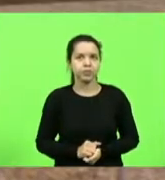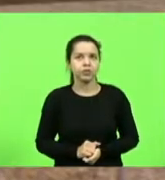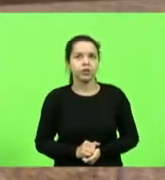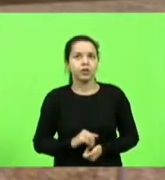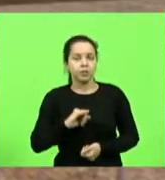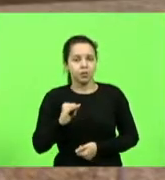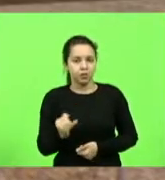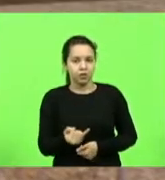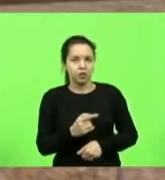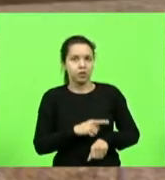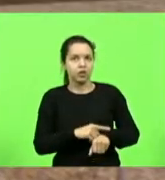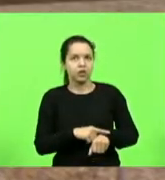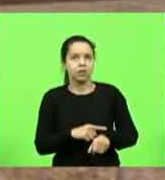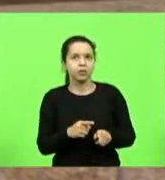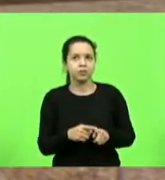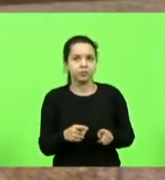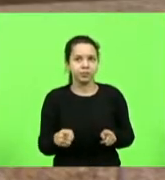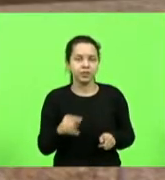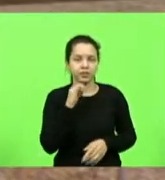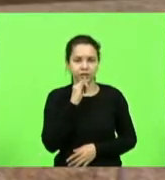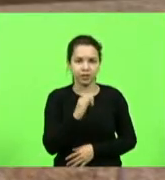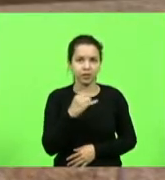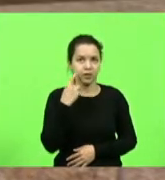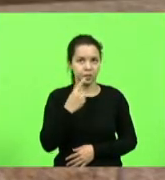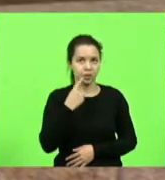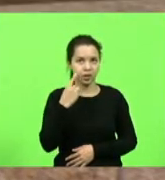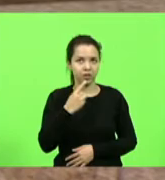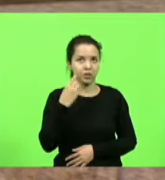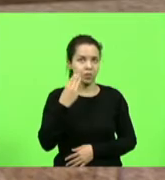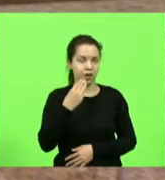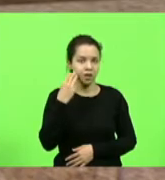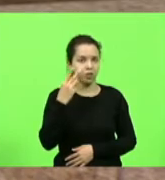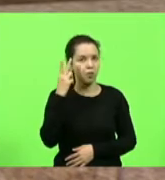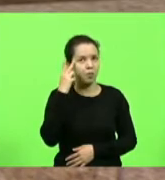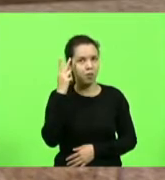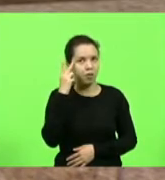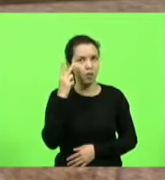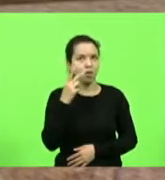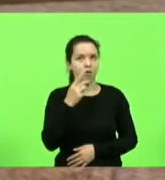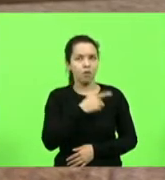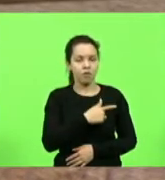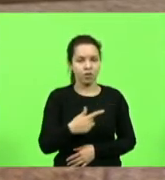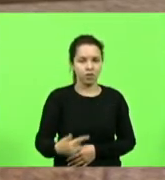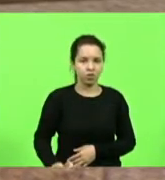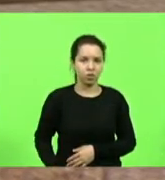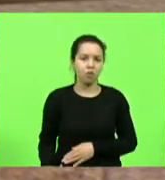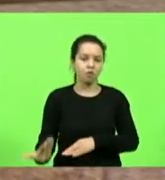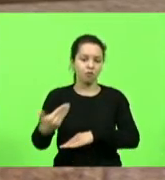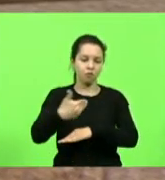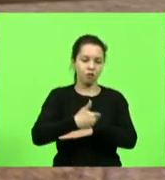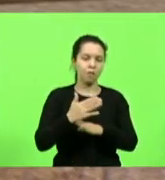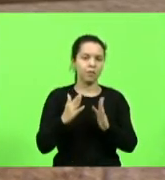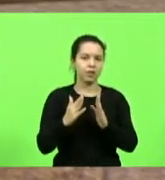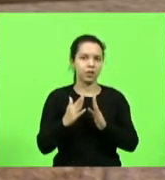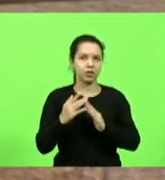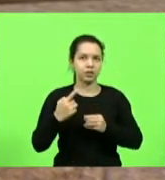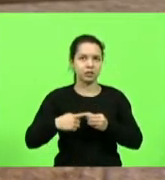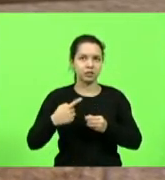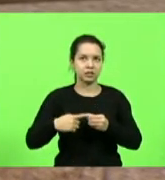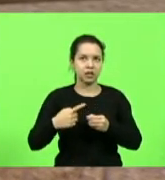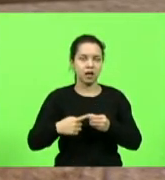tempo. Dizer ali para o deputado Marcos ali que a situação é comum. O governador teve também na minha cidade como salteador ali, sem muito fazer